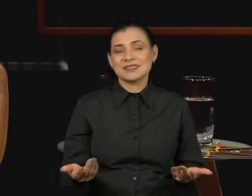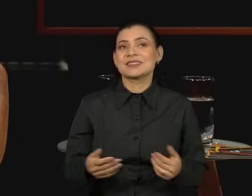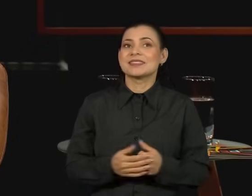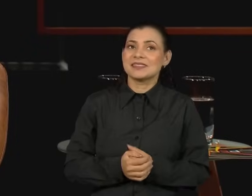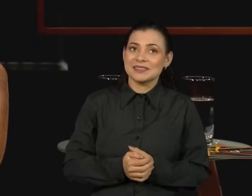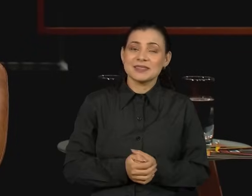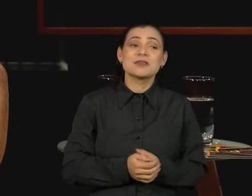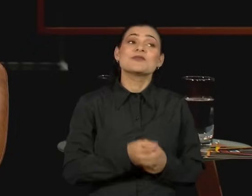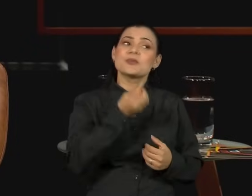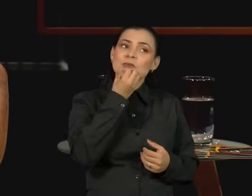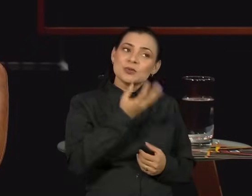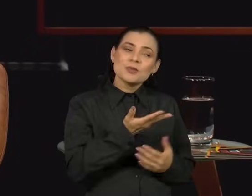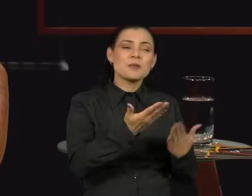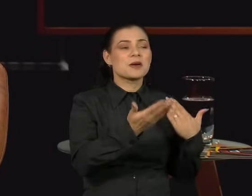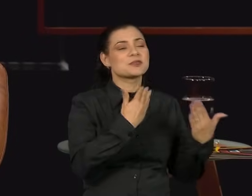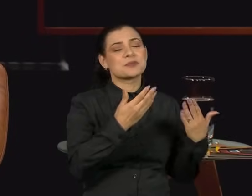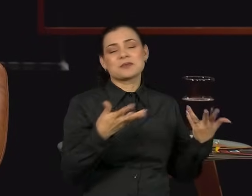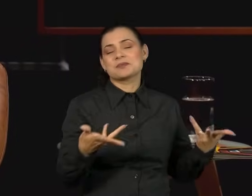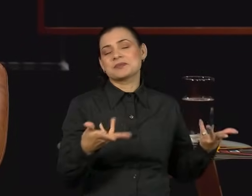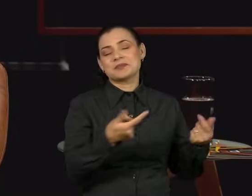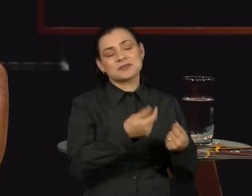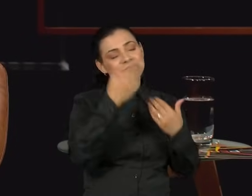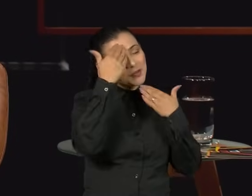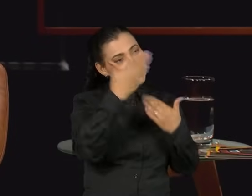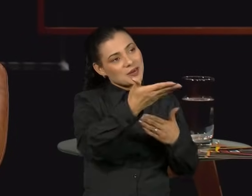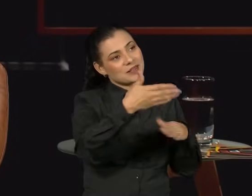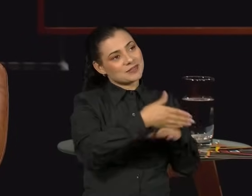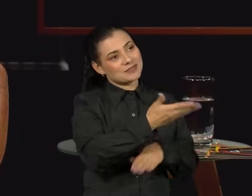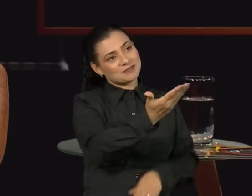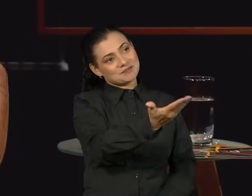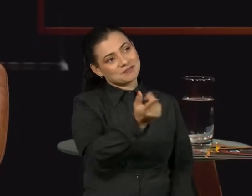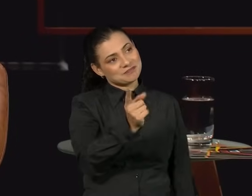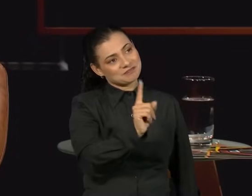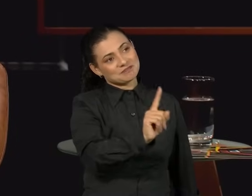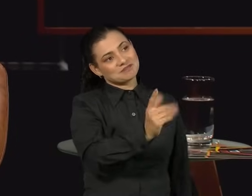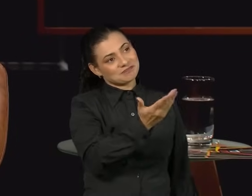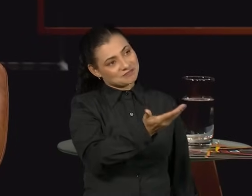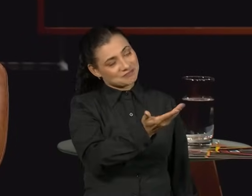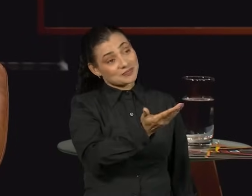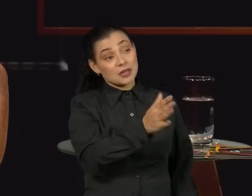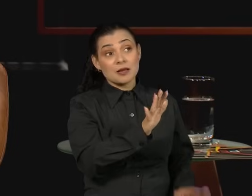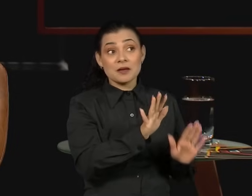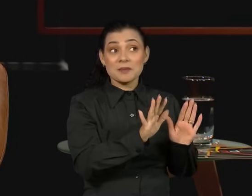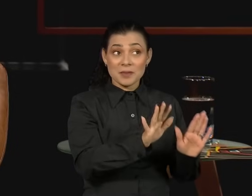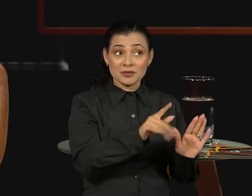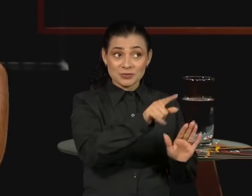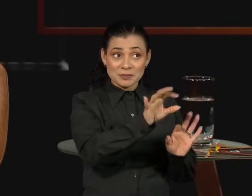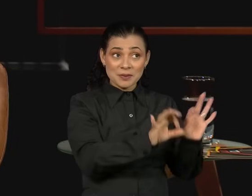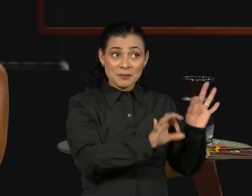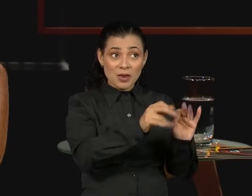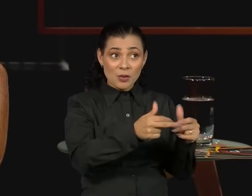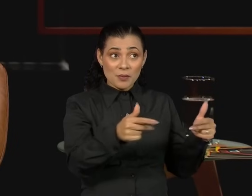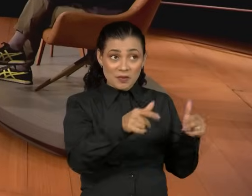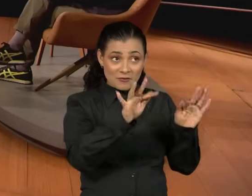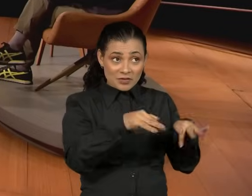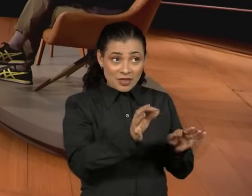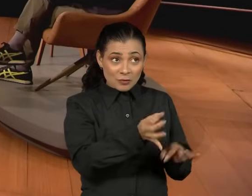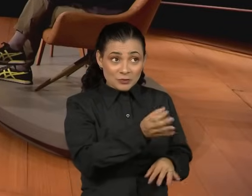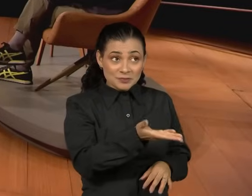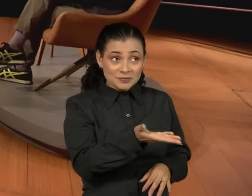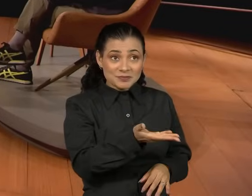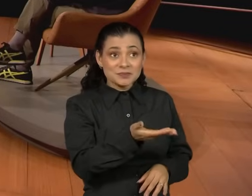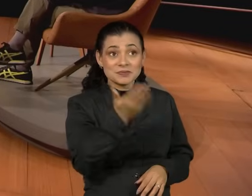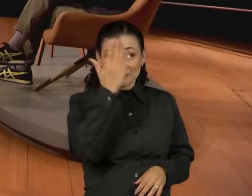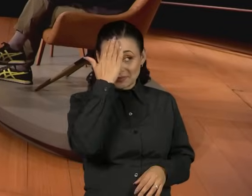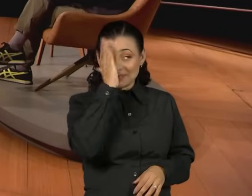Realmente um bate-papo bem legal, Wisnik. Muito obrigado pela sua presença aqui. Mas você preparou alguma coisa agora para esse final, que a gente já está